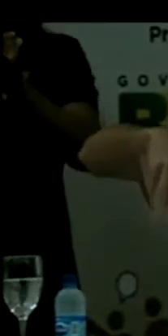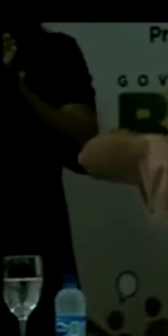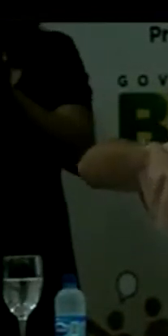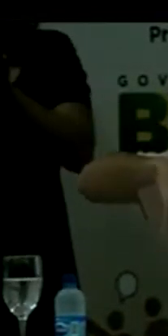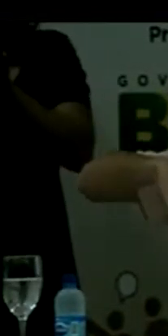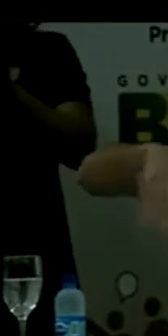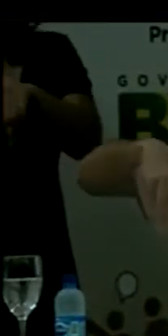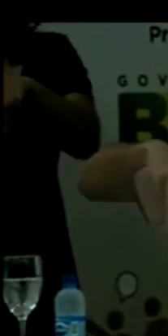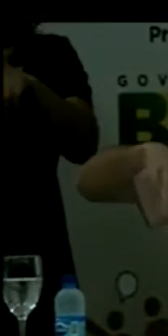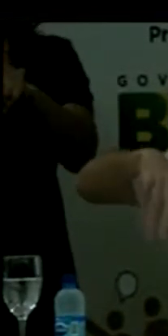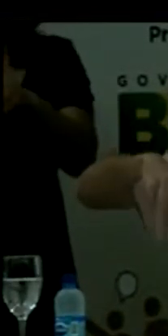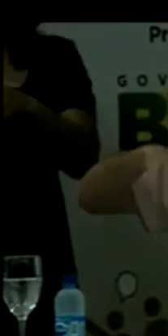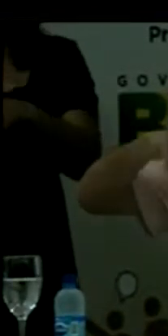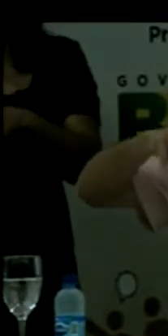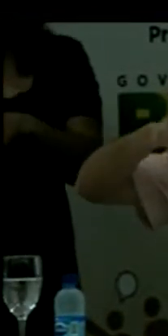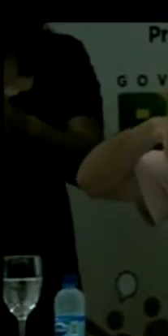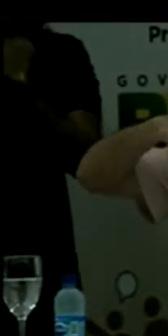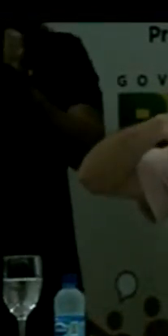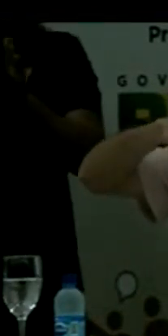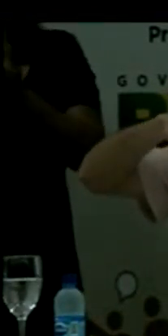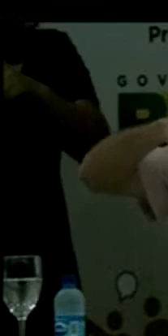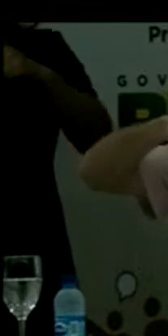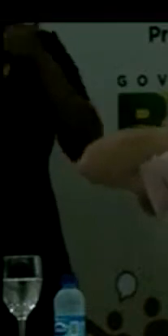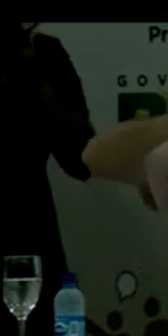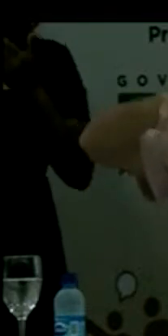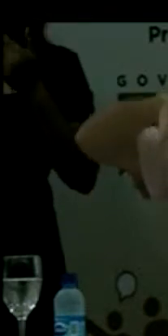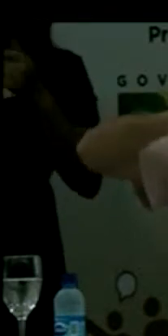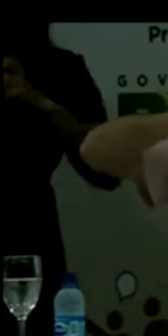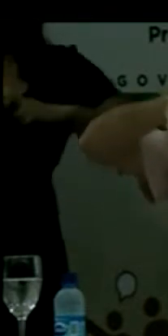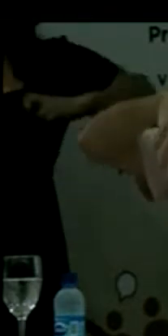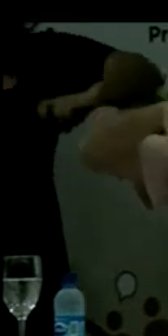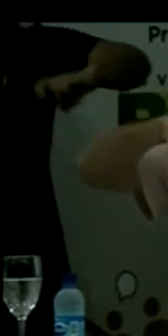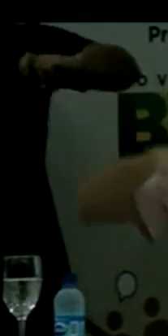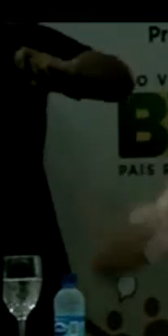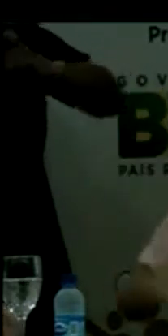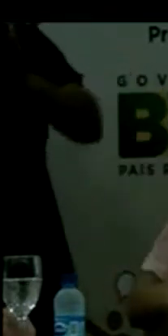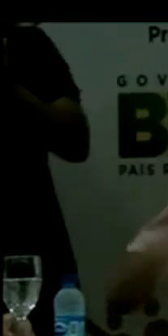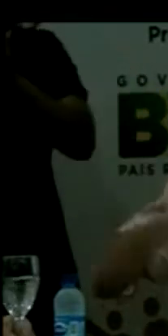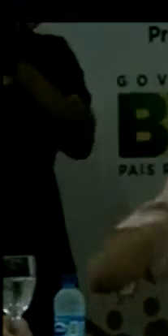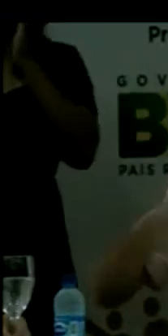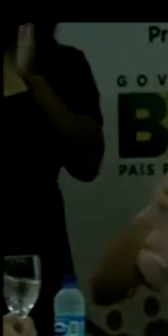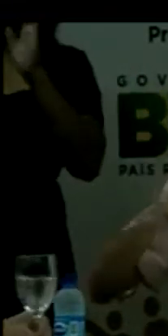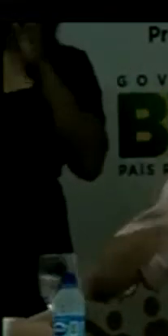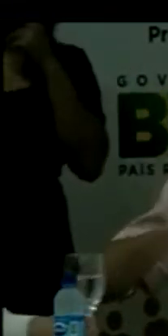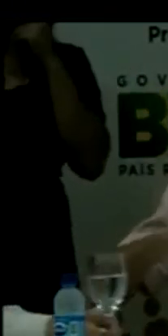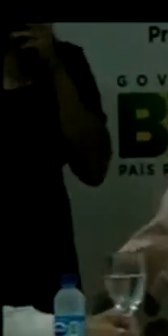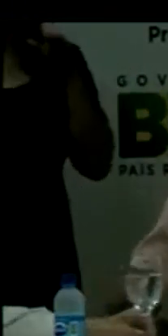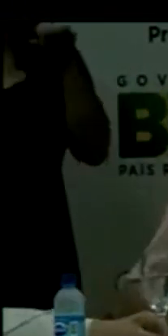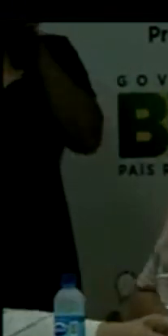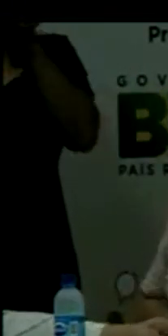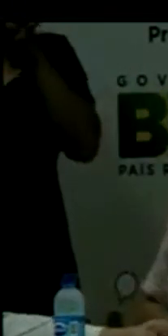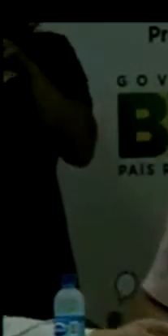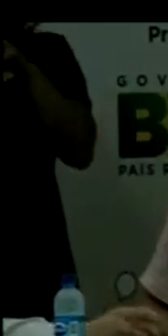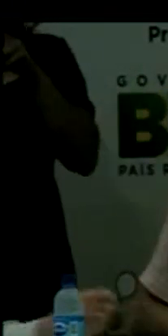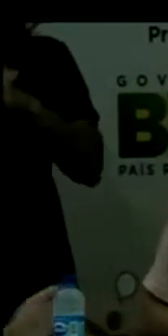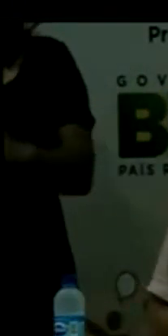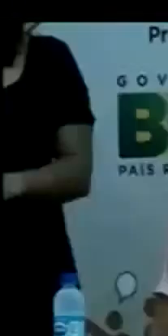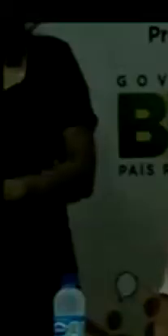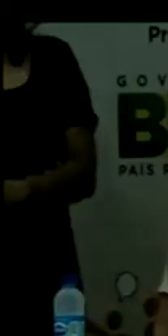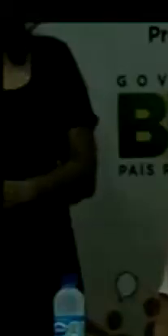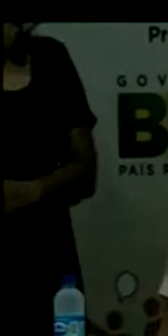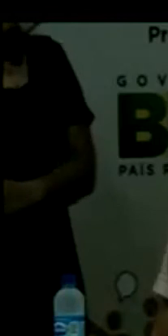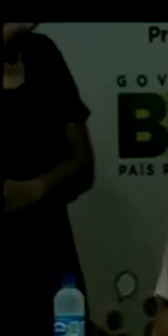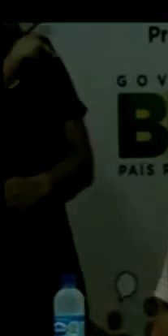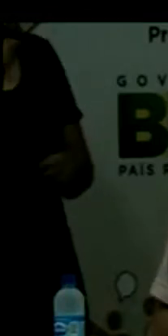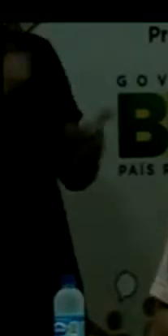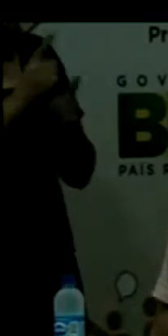no almoço, a gente começou a almoçar, começou a se juntar um monte de gente, alguns projetos conhecidos. Aí alguém passou e falou, bom, acho que isso é um grupo, a